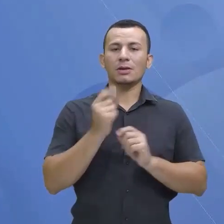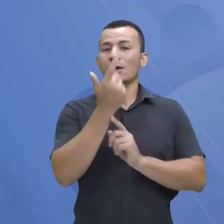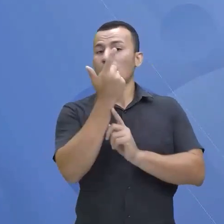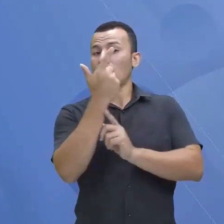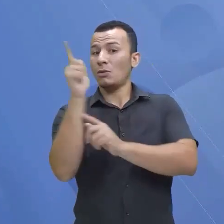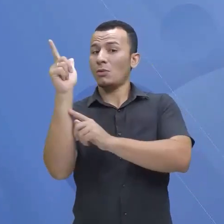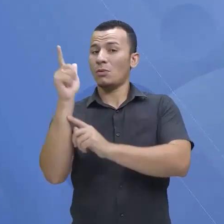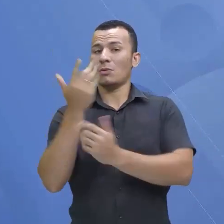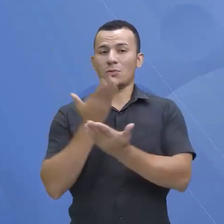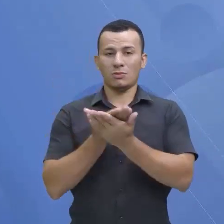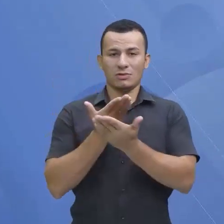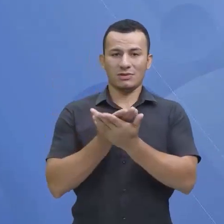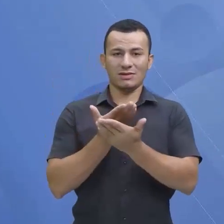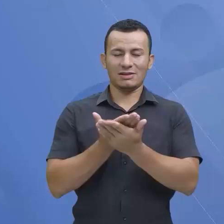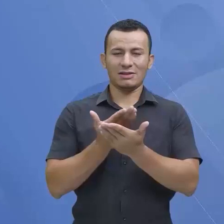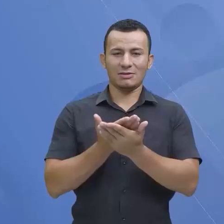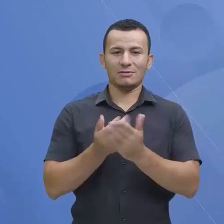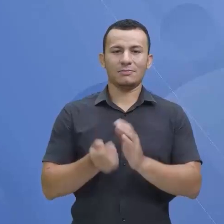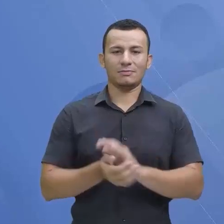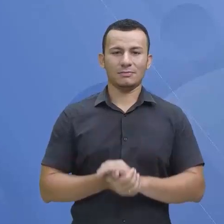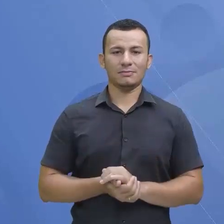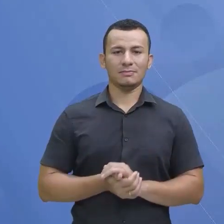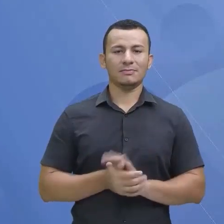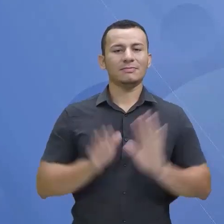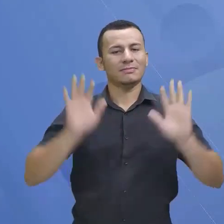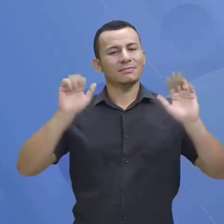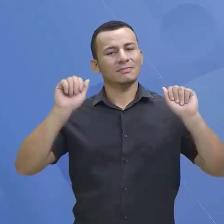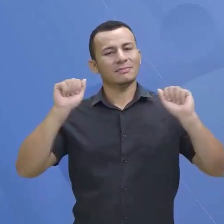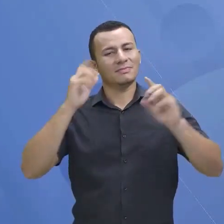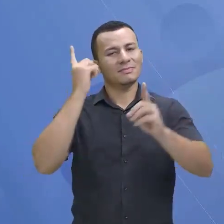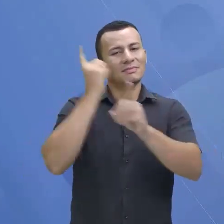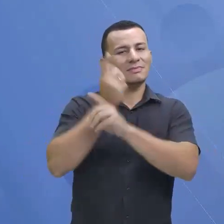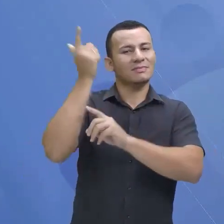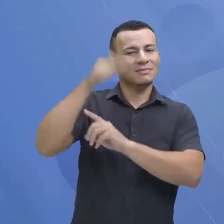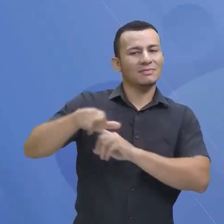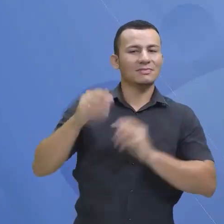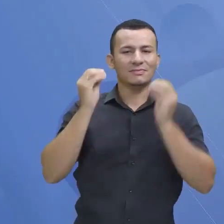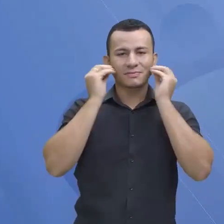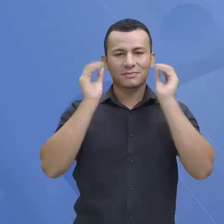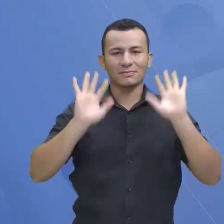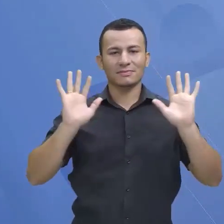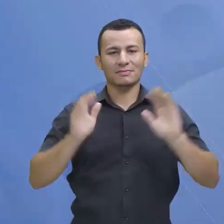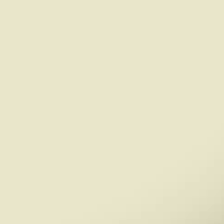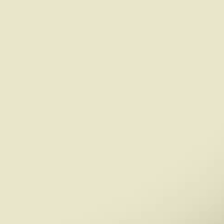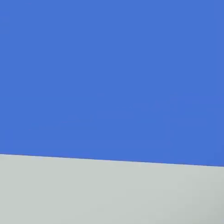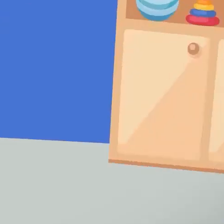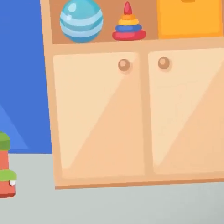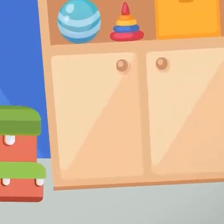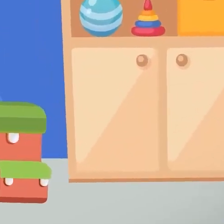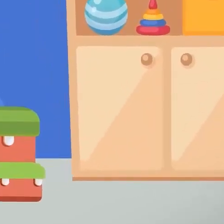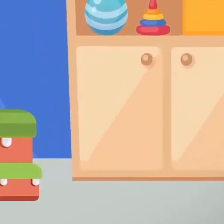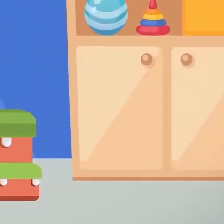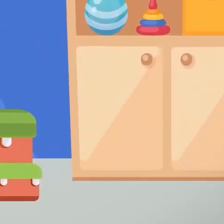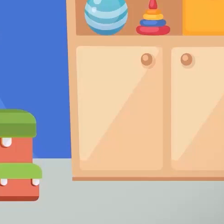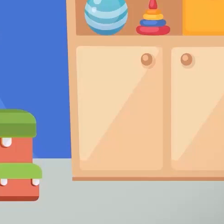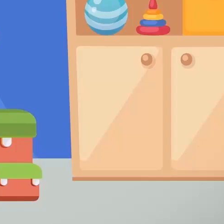aula. Vamos lá? Então, até a nossa próxima aula!